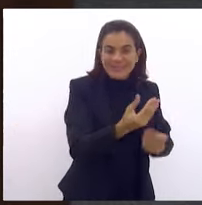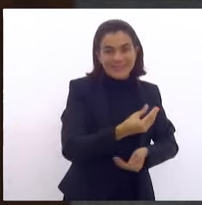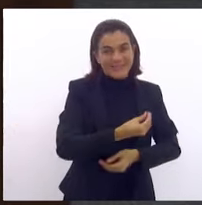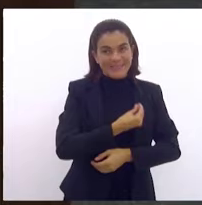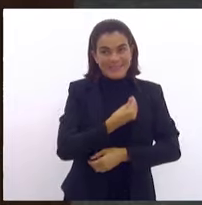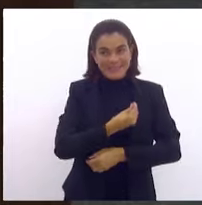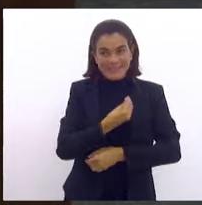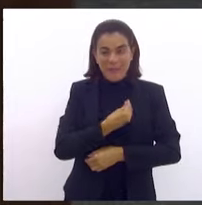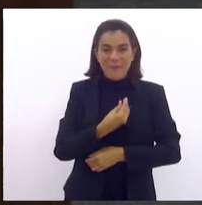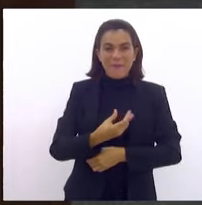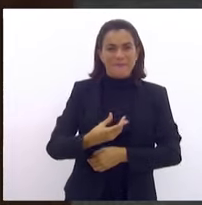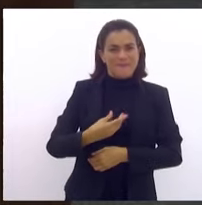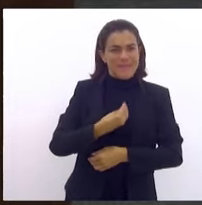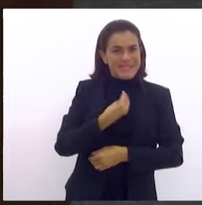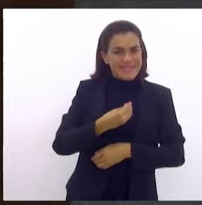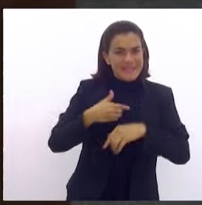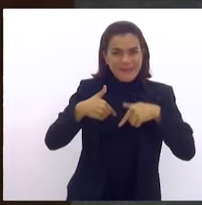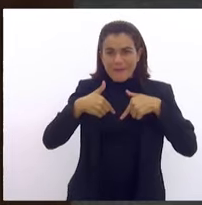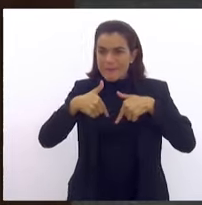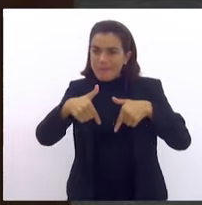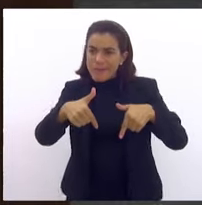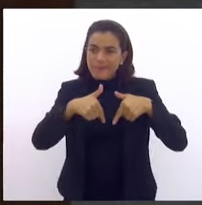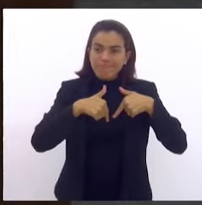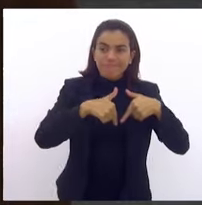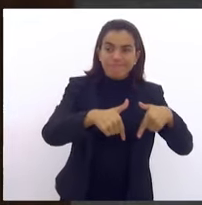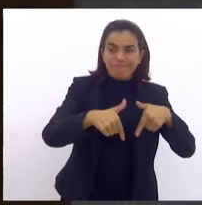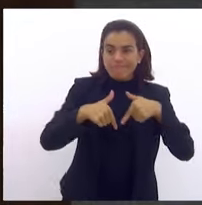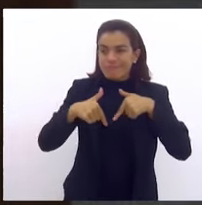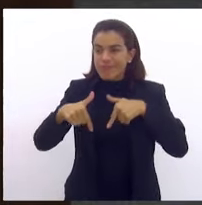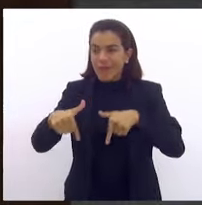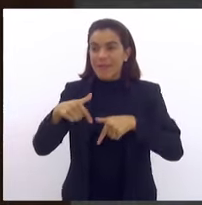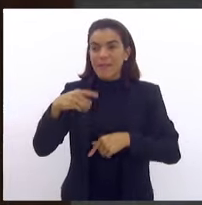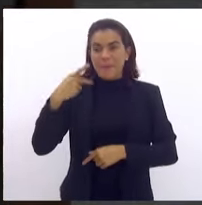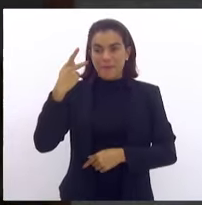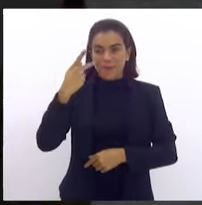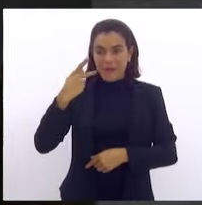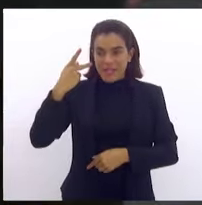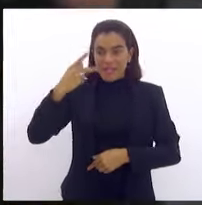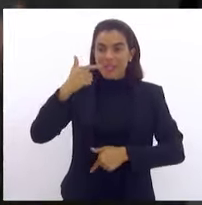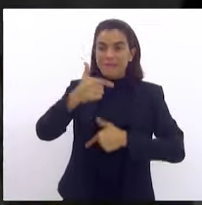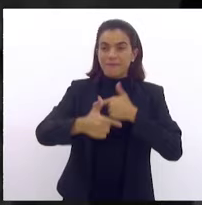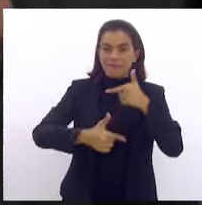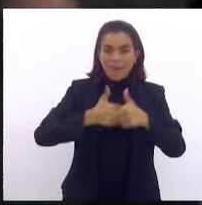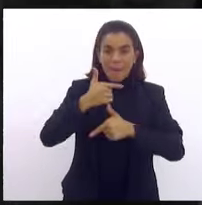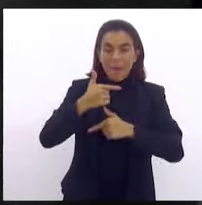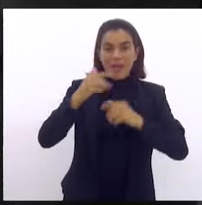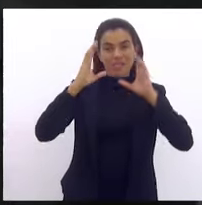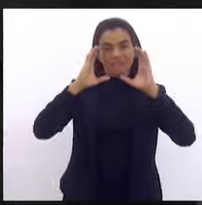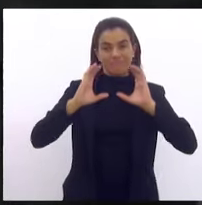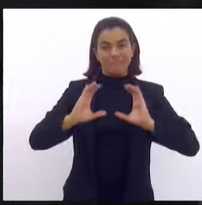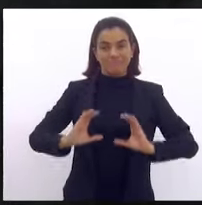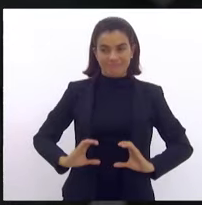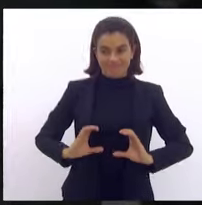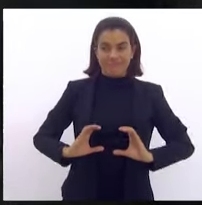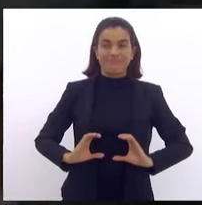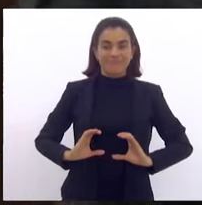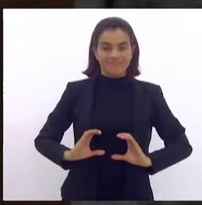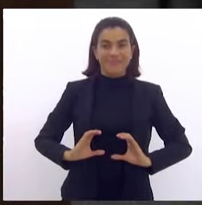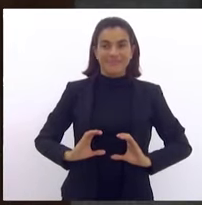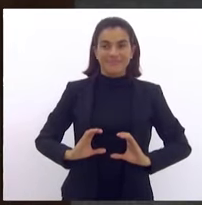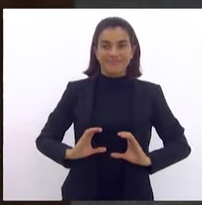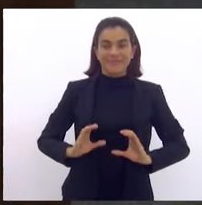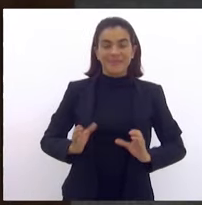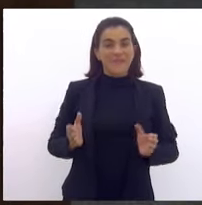estão participando do processo político, trabalhando a cidadania deles, e eles, né,